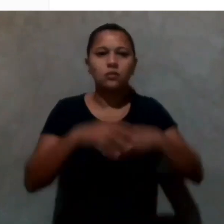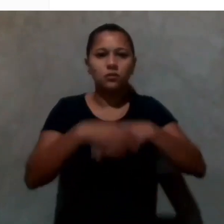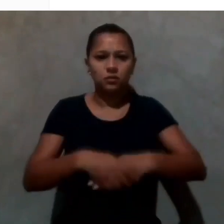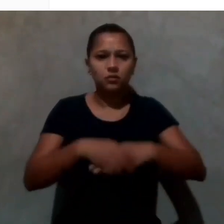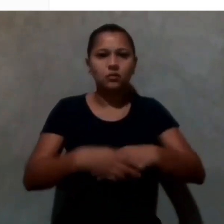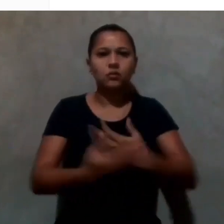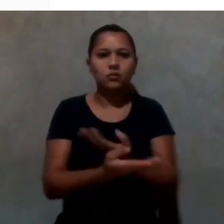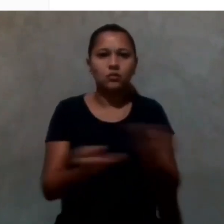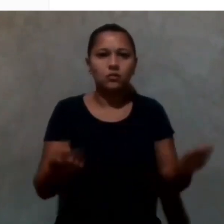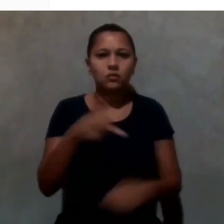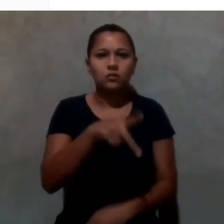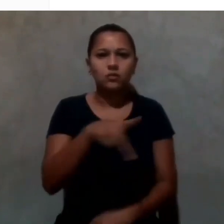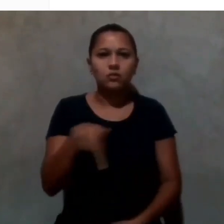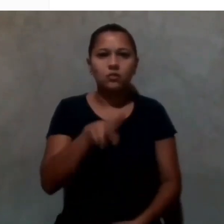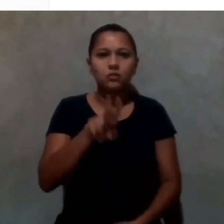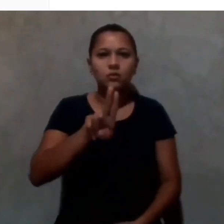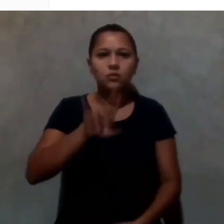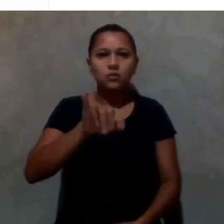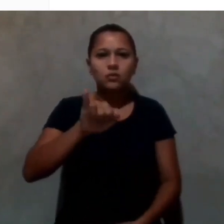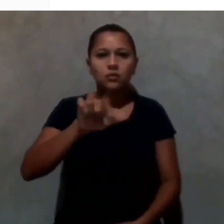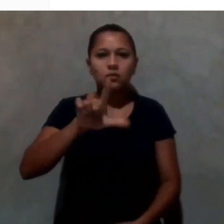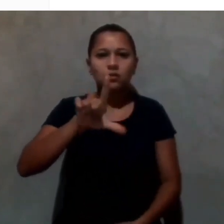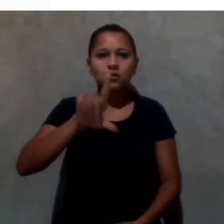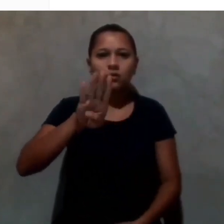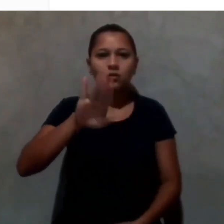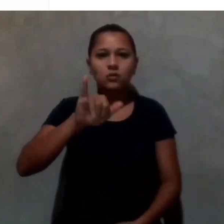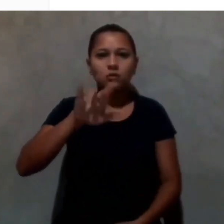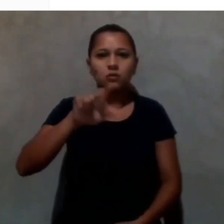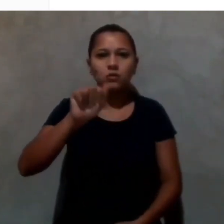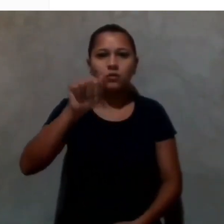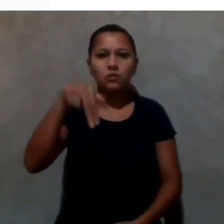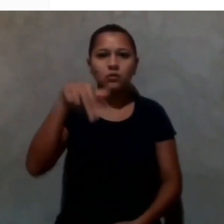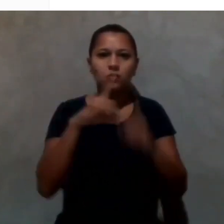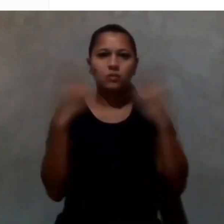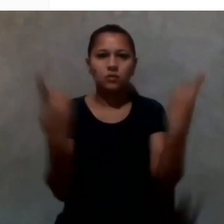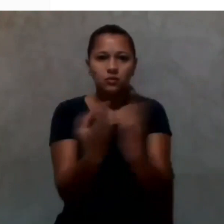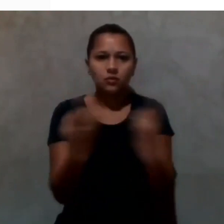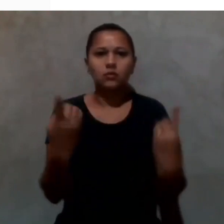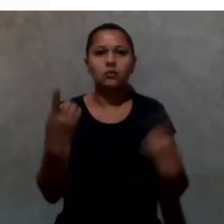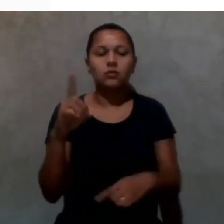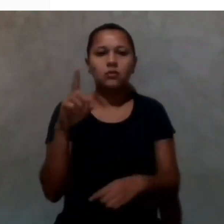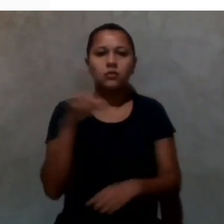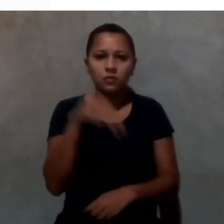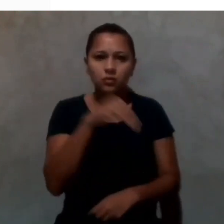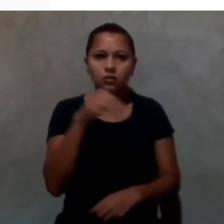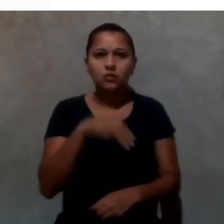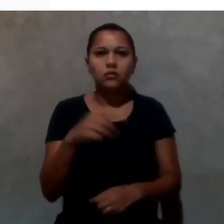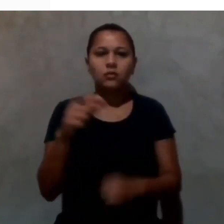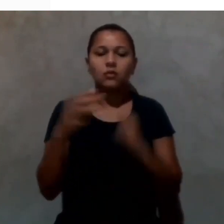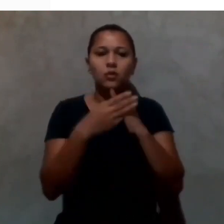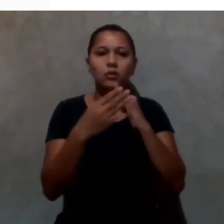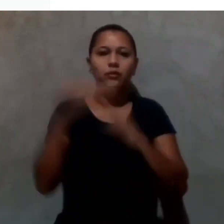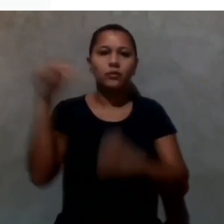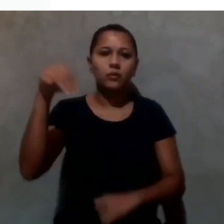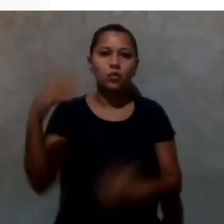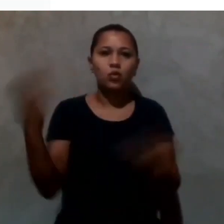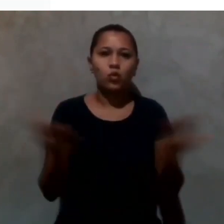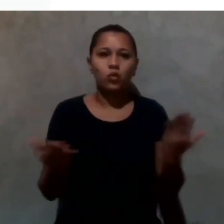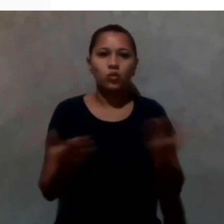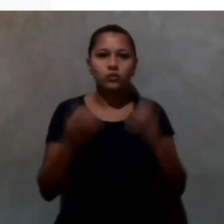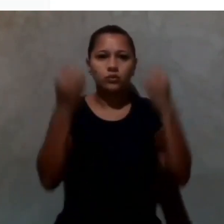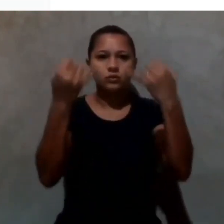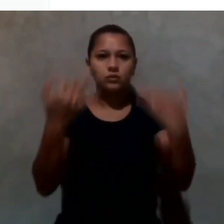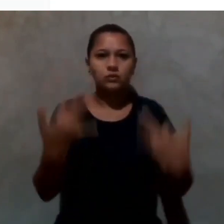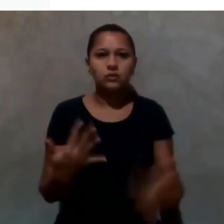Saudações a todos e a todas. Eu sou o professor Wilbiran Chaves, do Departamento de Matemática do Campus Monte Castelo. E hoje nós